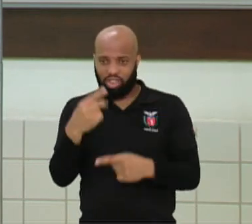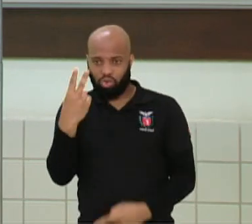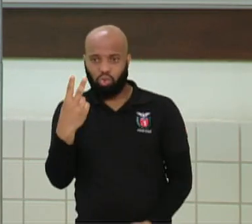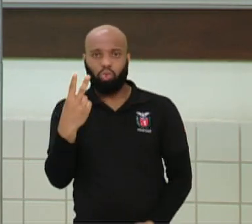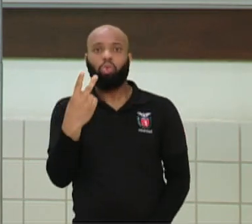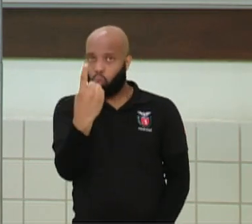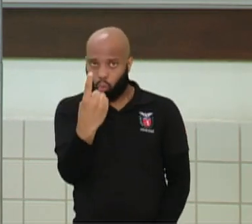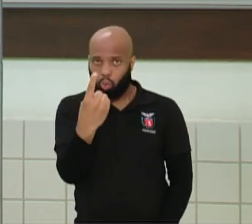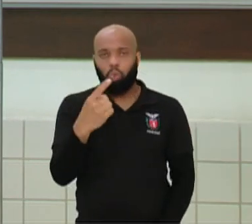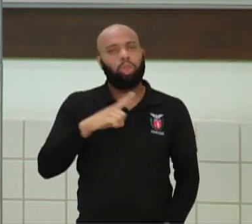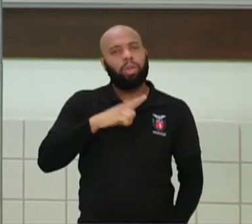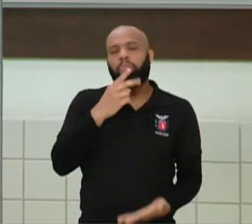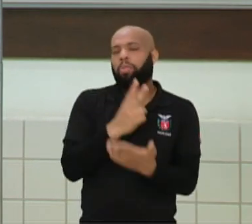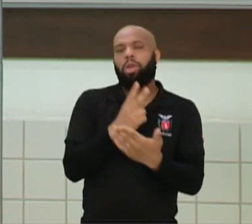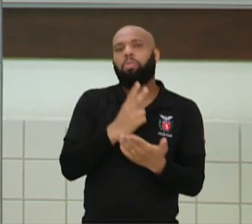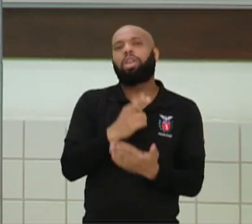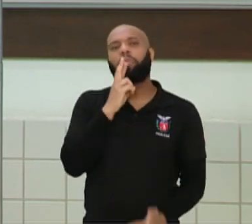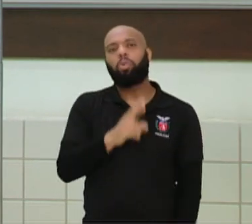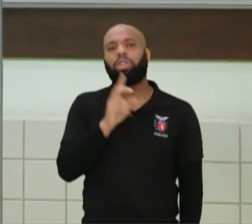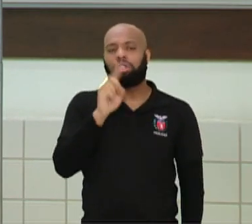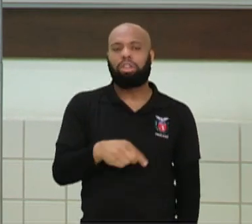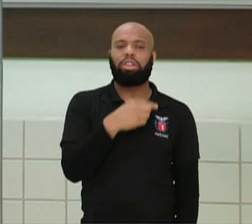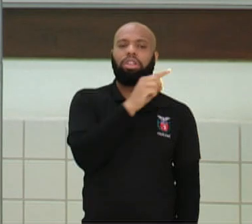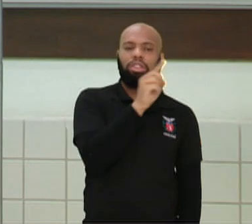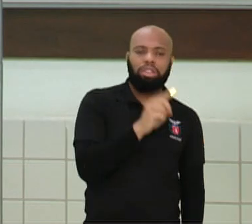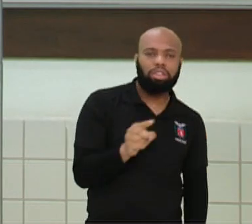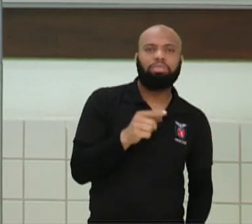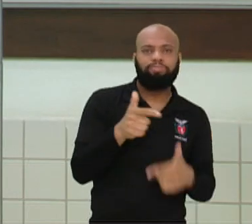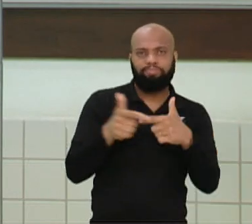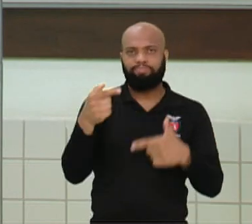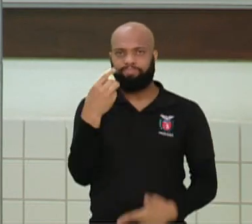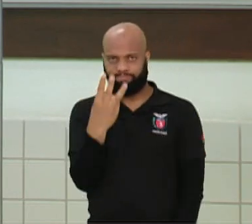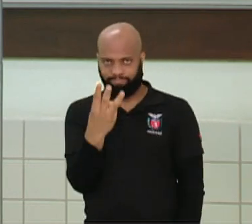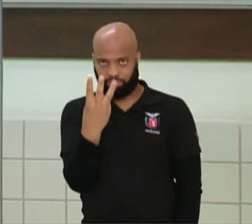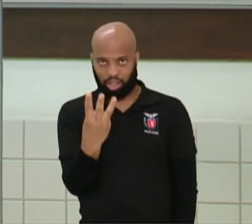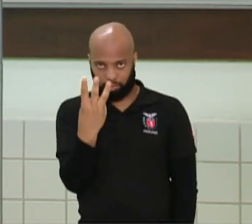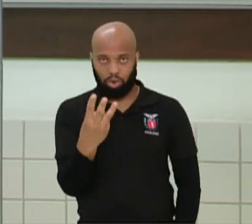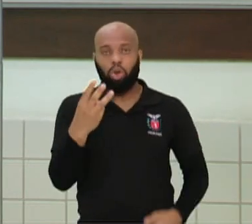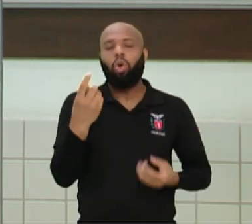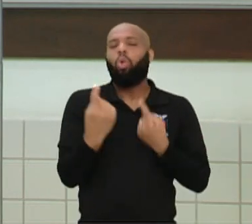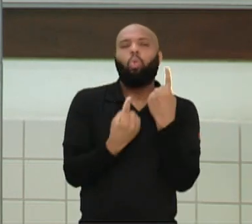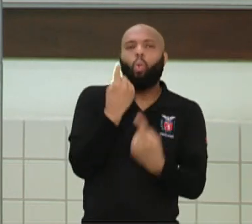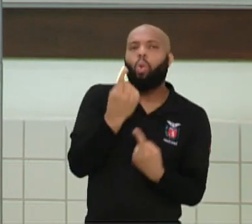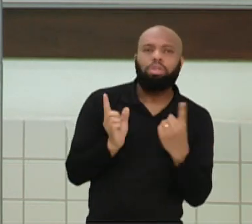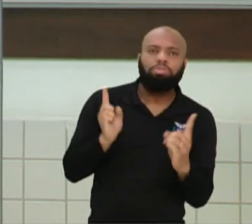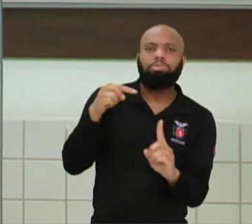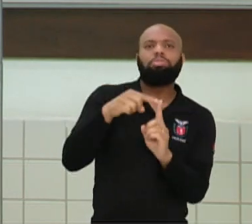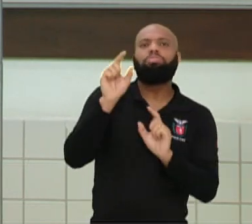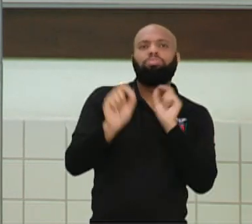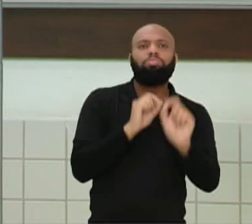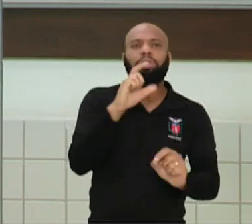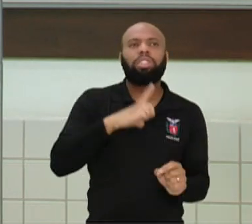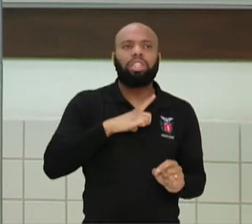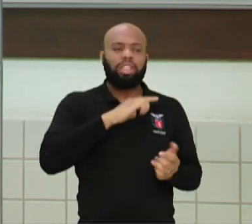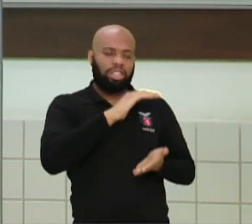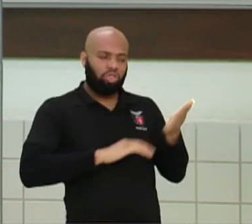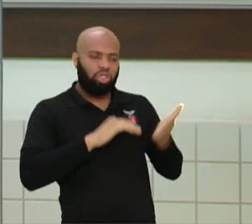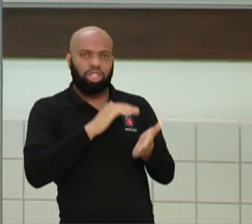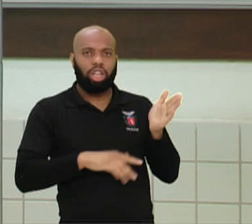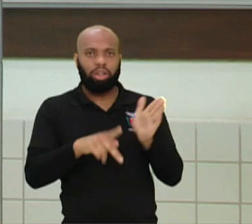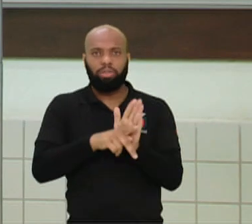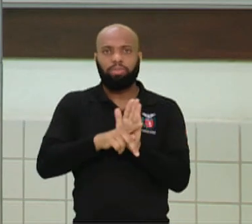tendo Z dividido por W. Qual que é o objetivo disso? O objetivo é eliminar a